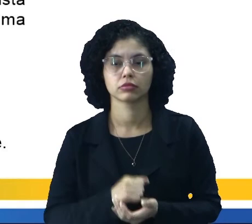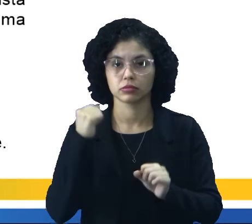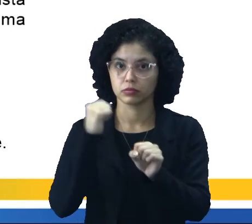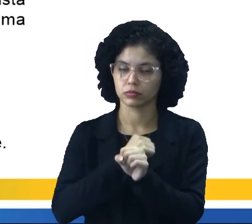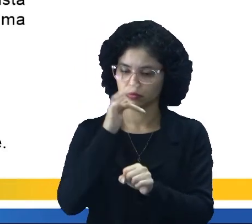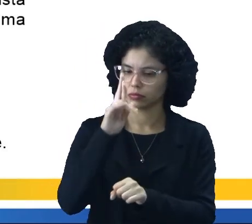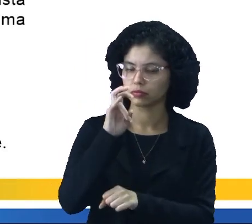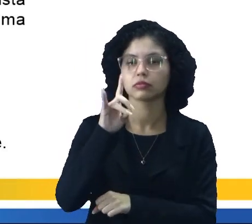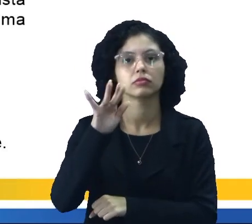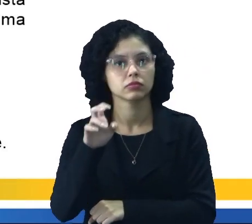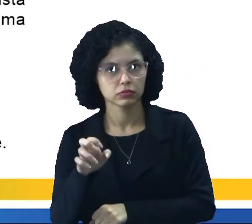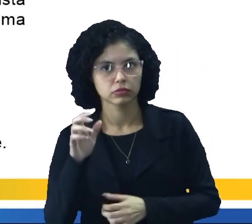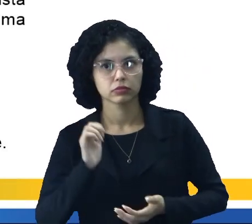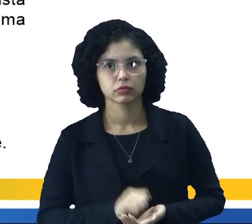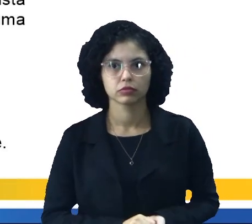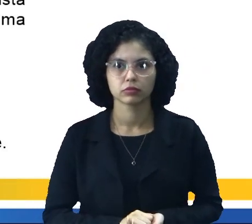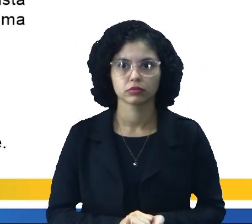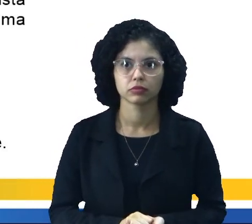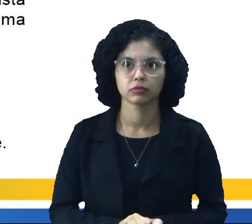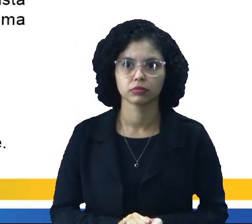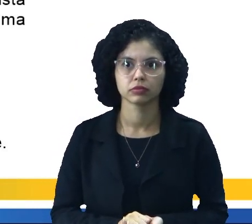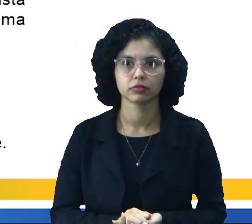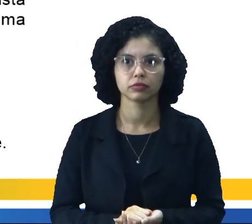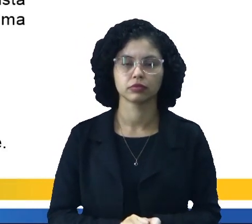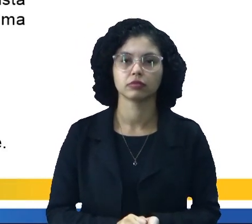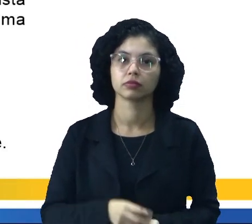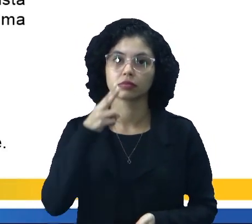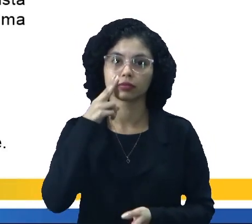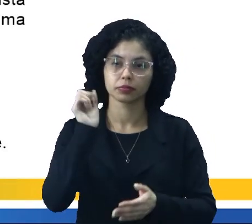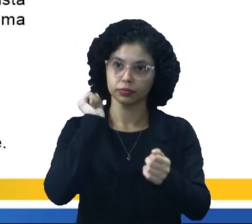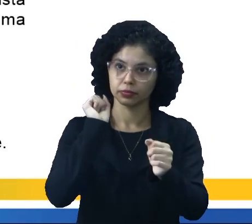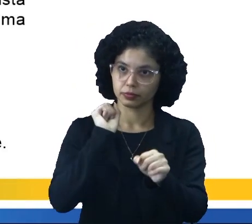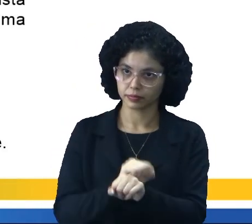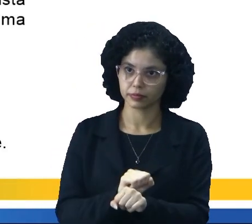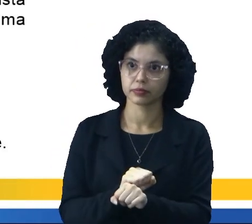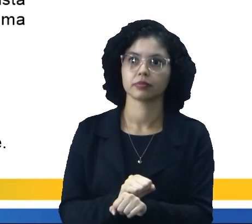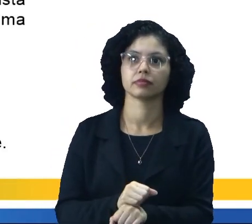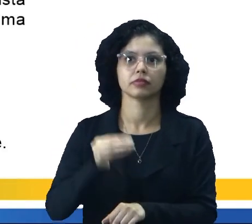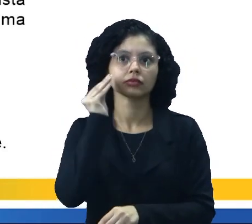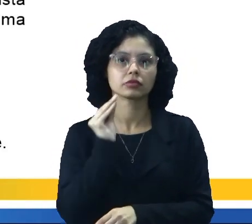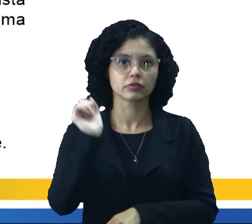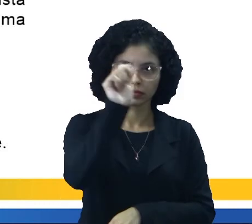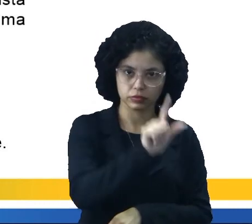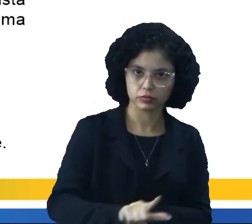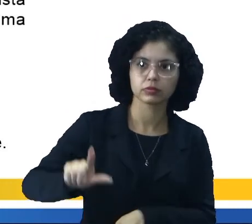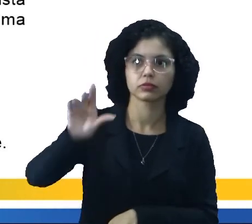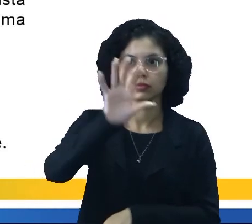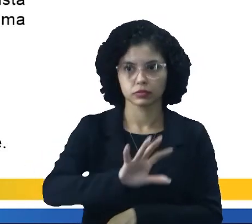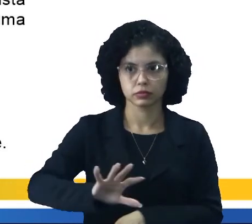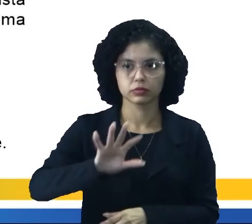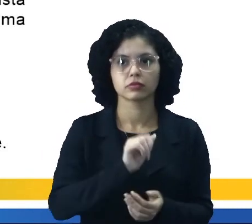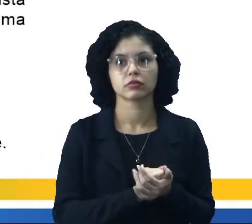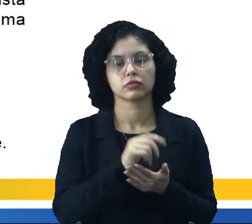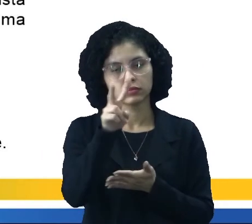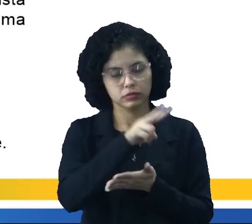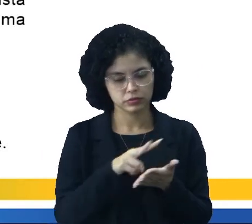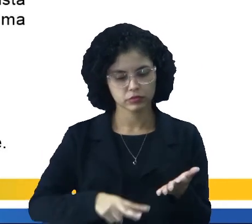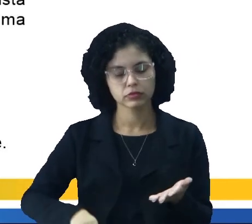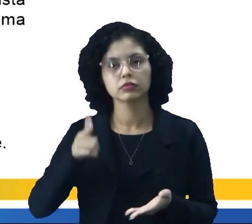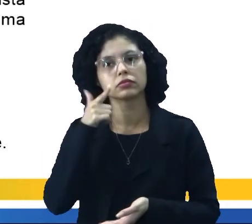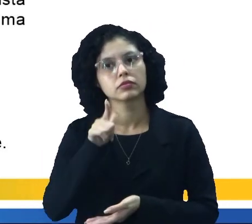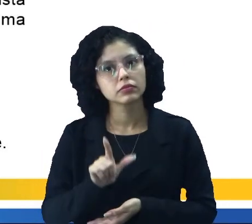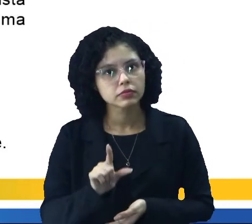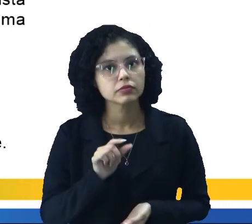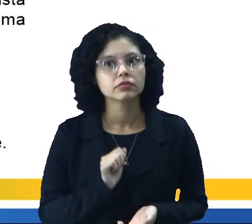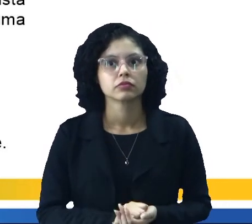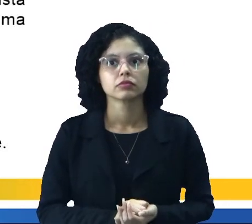a construção da feminilidade. Então, vocês vão pausar, vão tentar ler o texto de uma forma geral, vocês vão